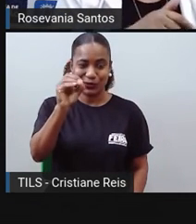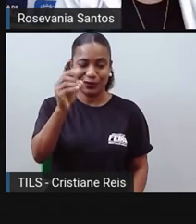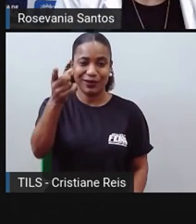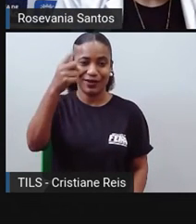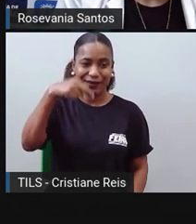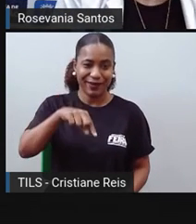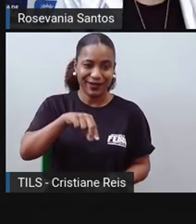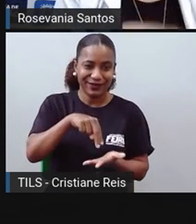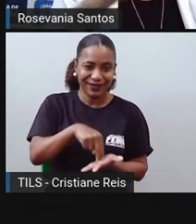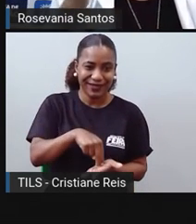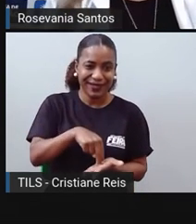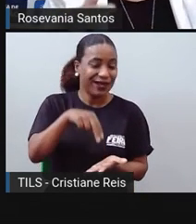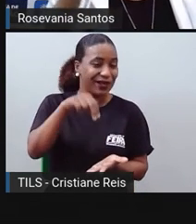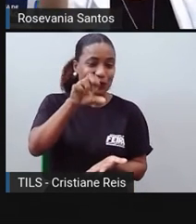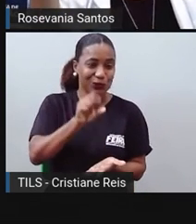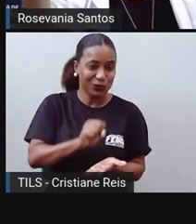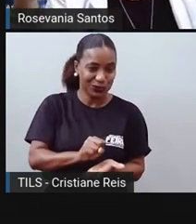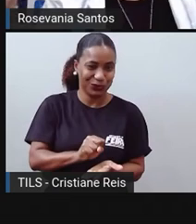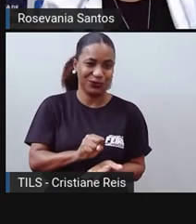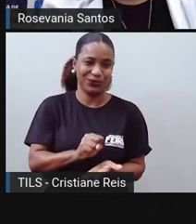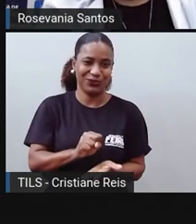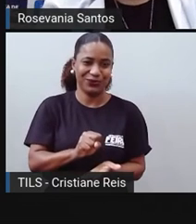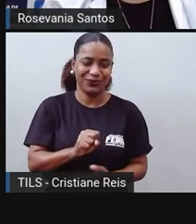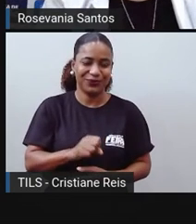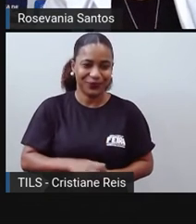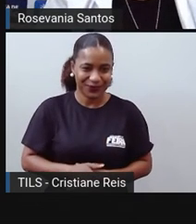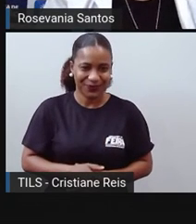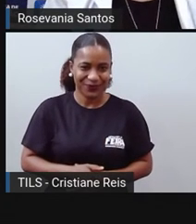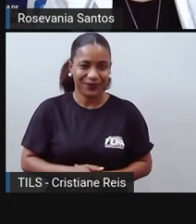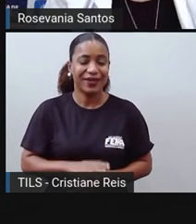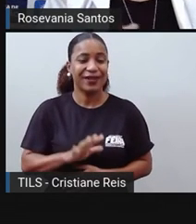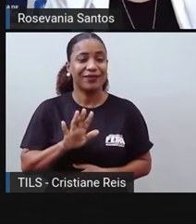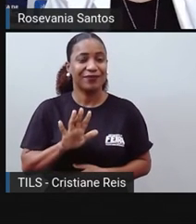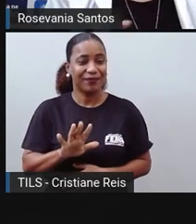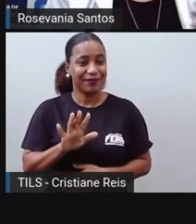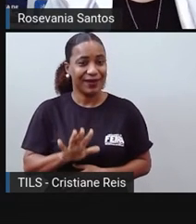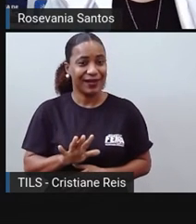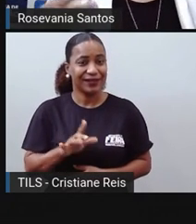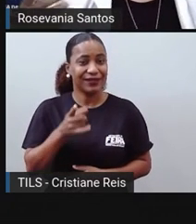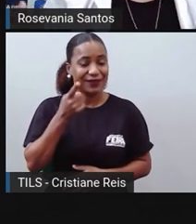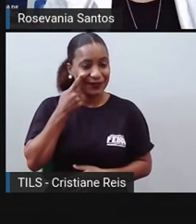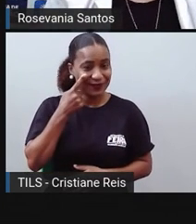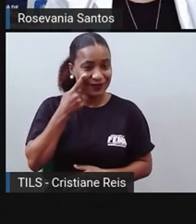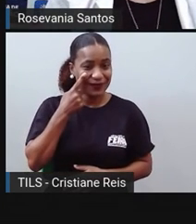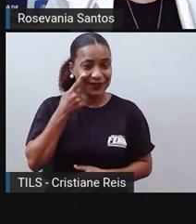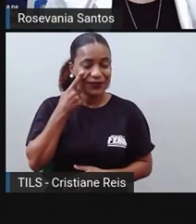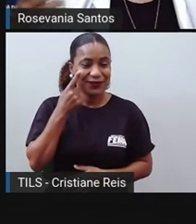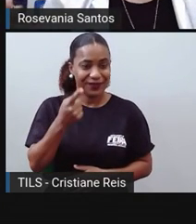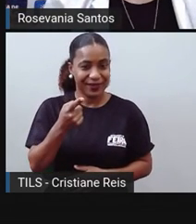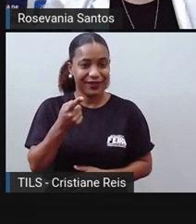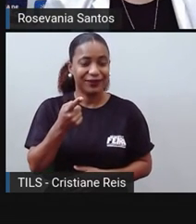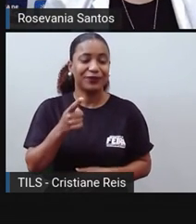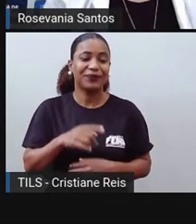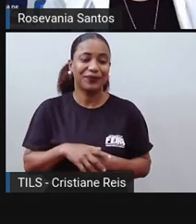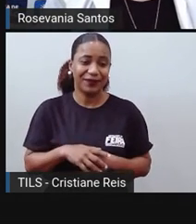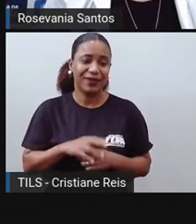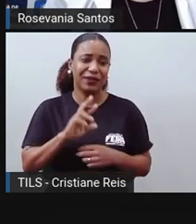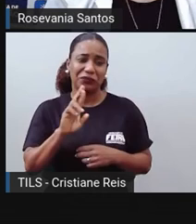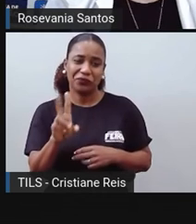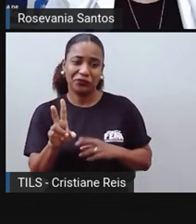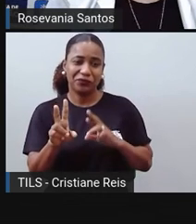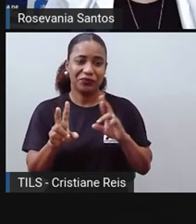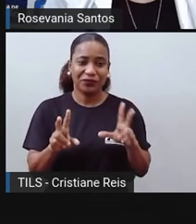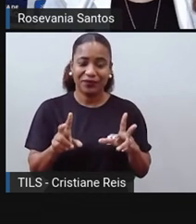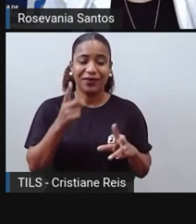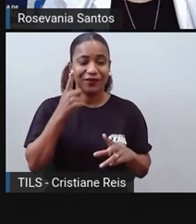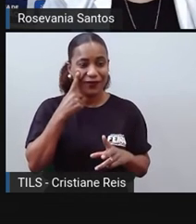região Antártica é a Antártida. Mas se você observar os diversos mapa-mundos que tem por aí, ora